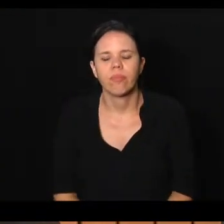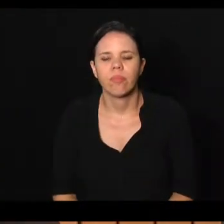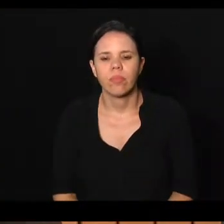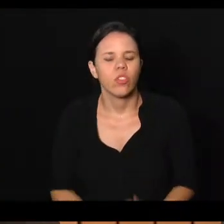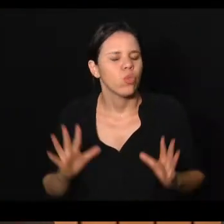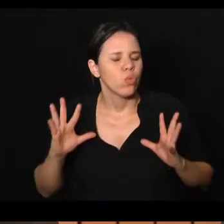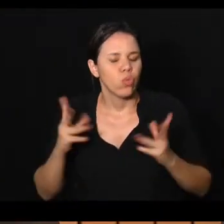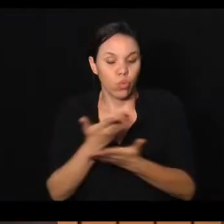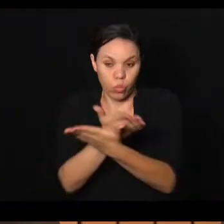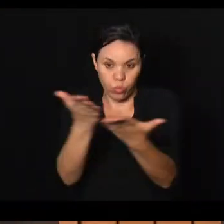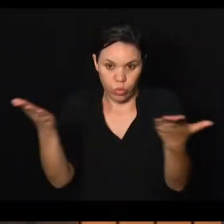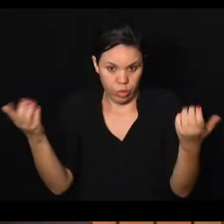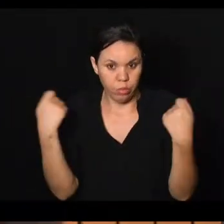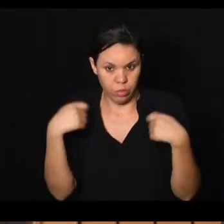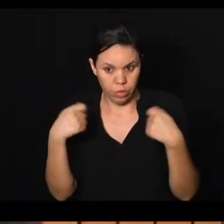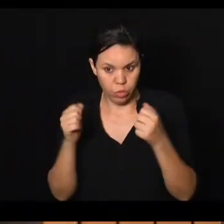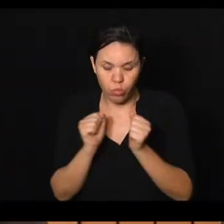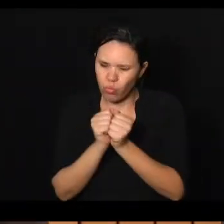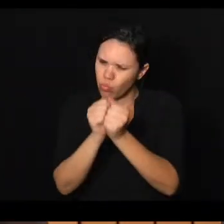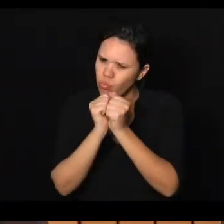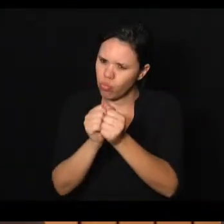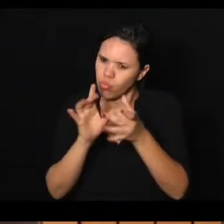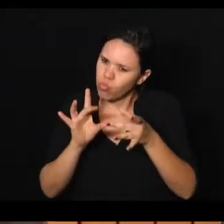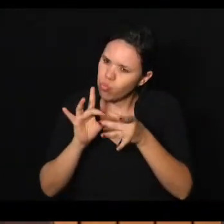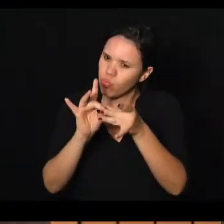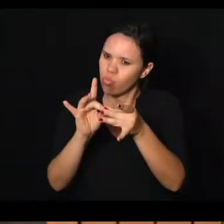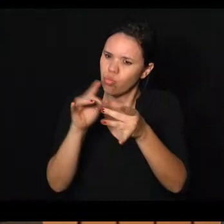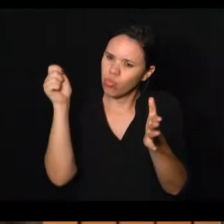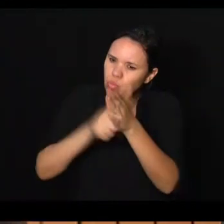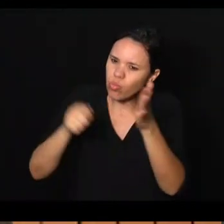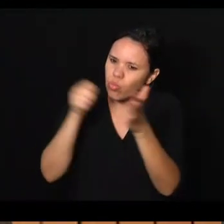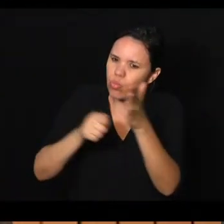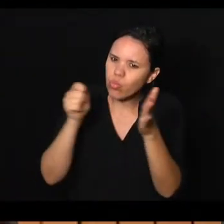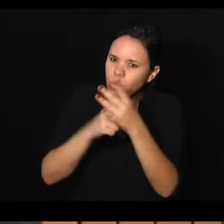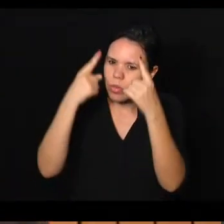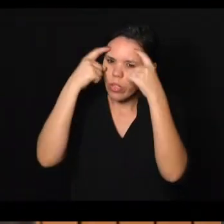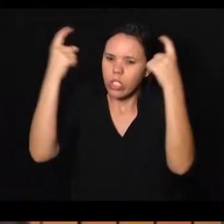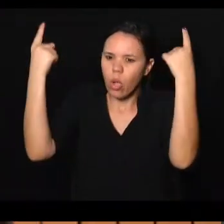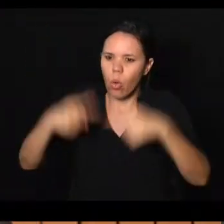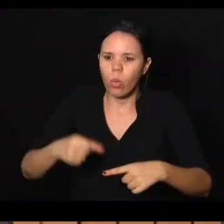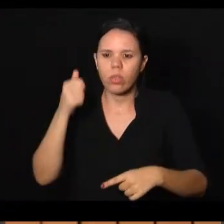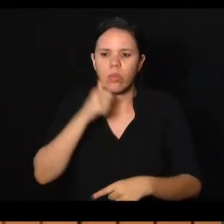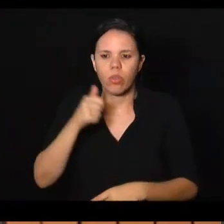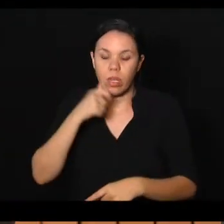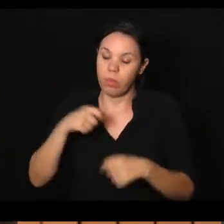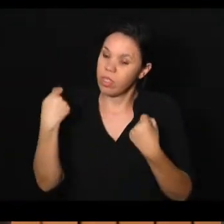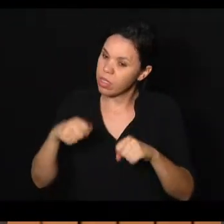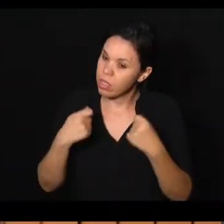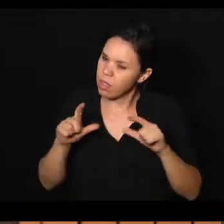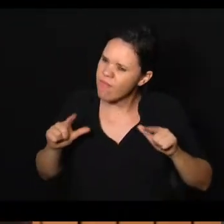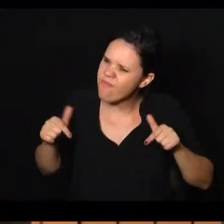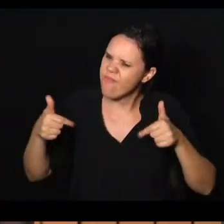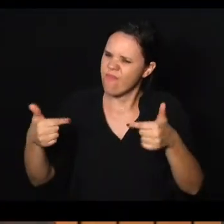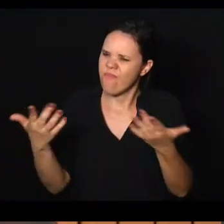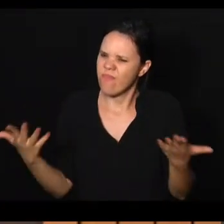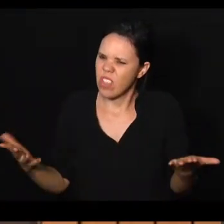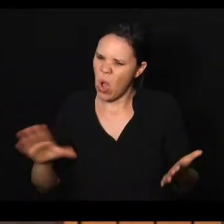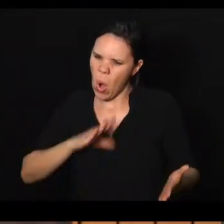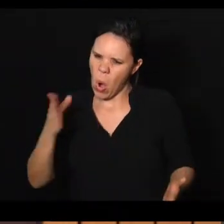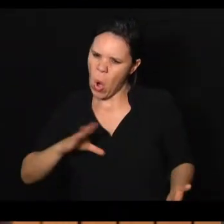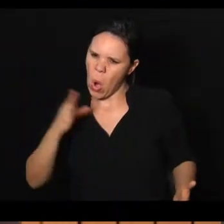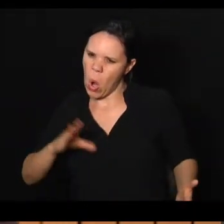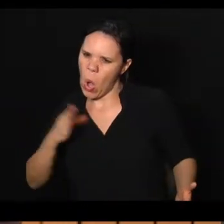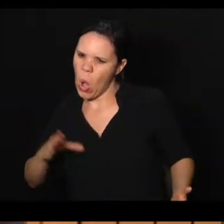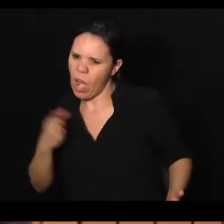Todos vocês precisam vir conosco nessa luta. A violência contra a mulher precisa ser encarada com muita